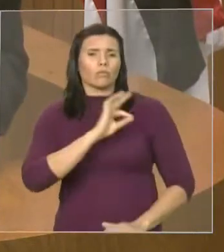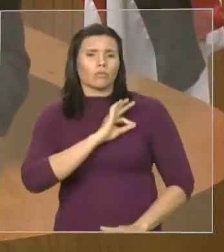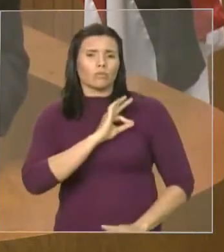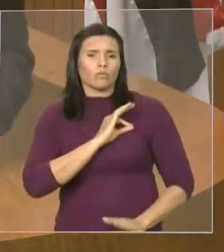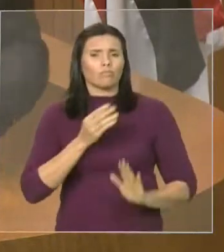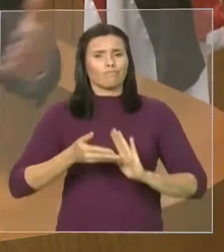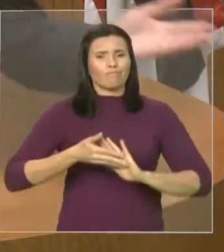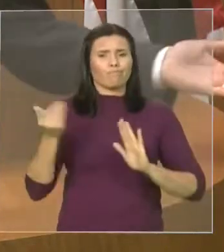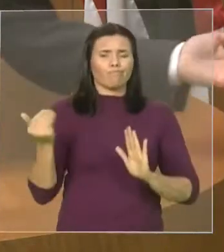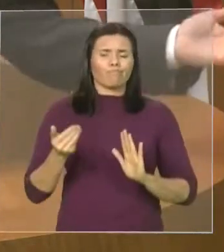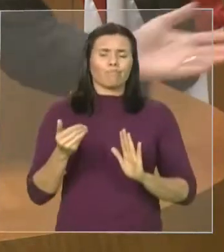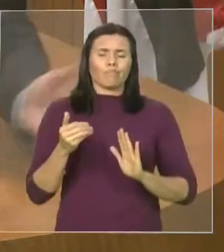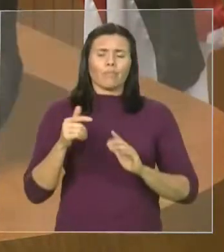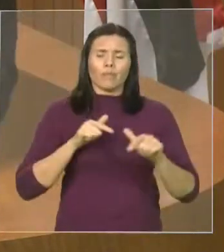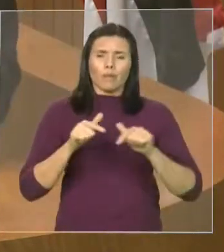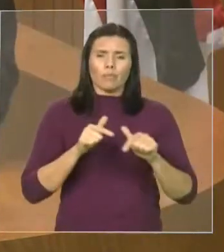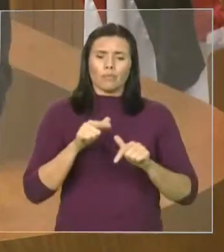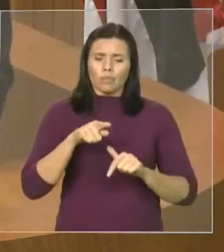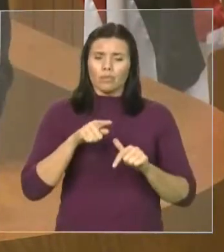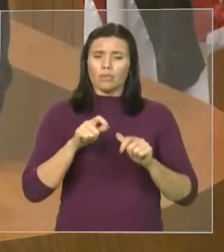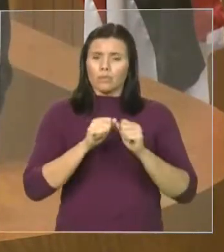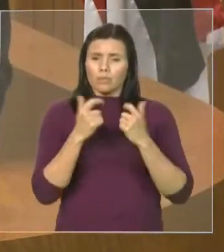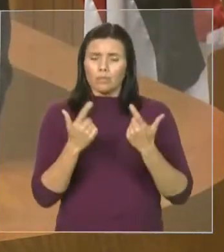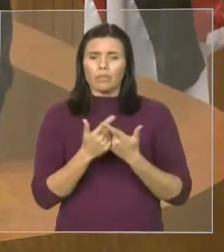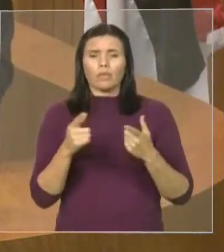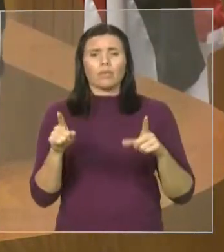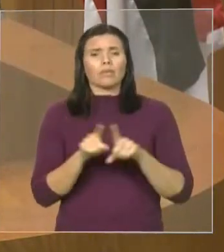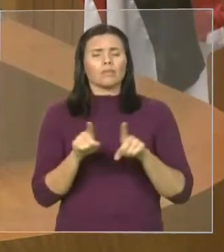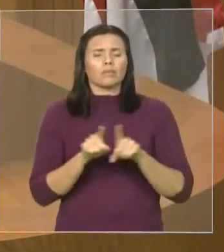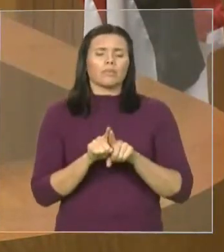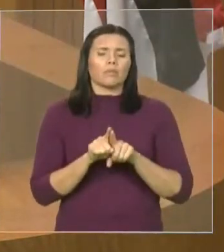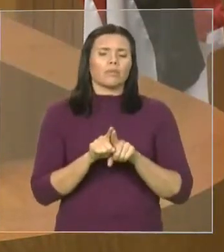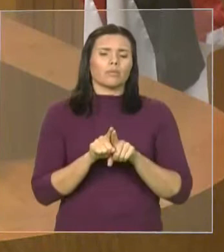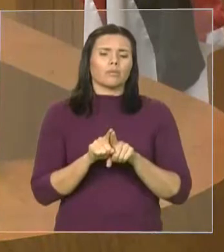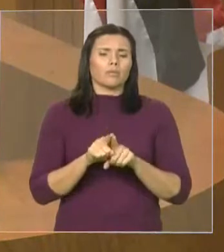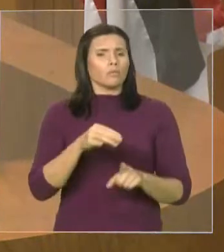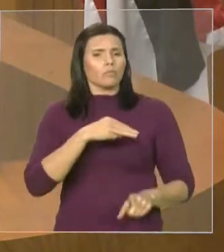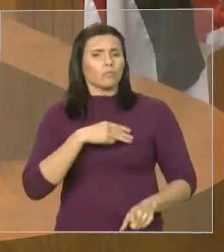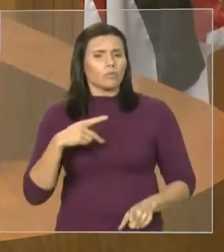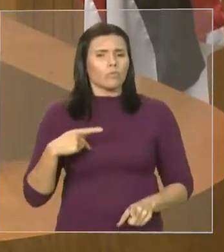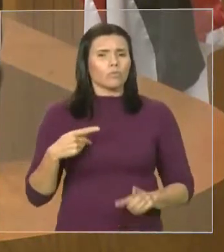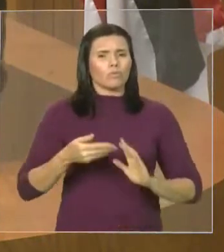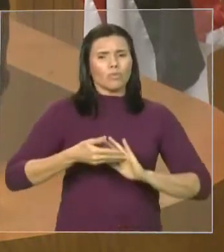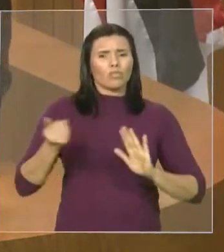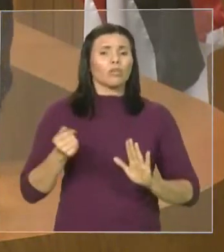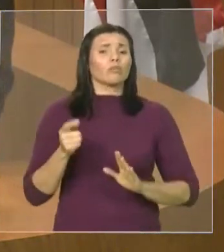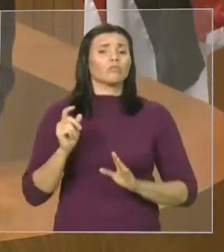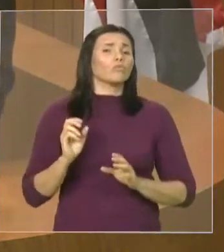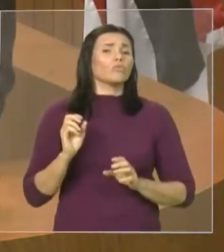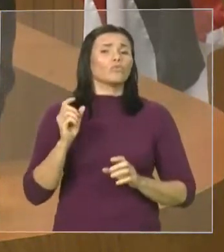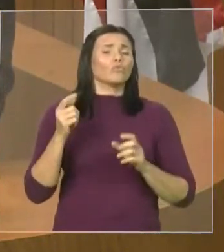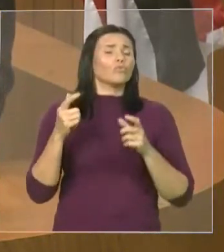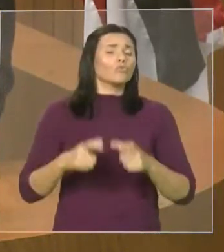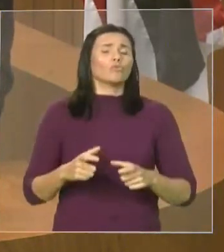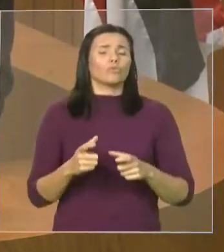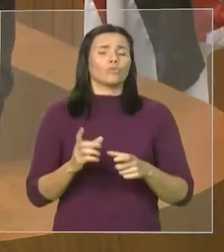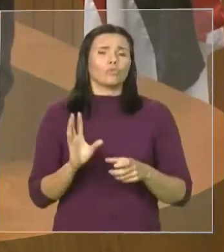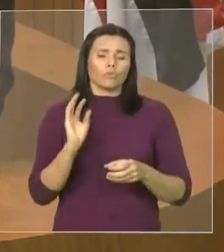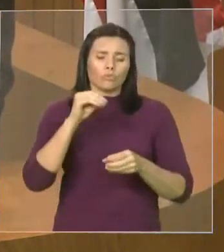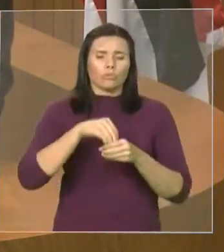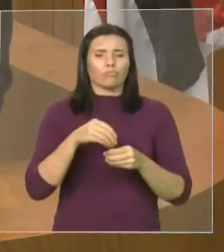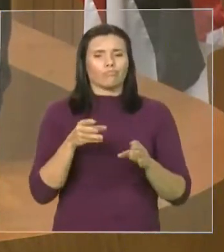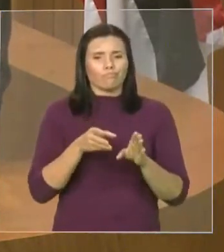Assembleia do Ministério Público e do Judiciário do Conselho do FUNBEM. Nada causaria de mal ao governo do Estado. E aí